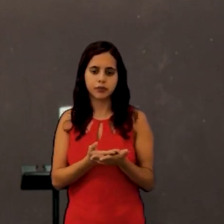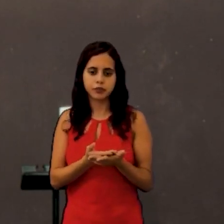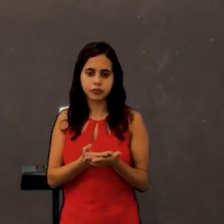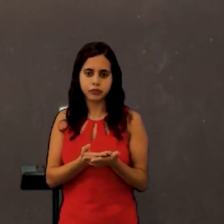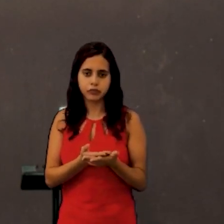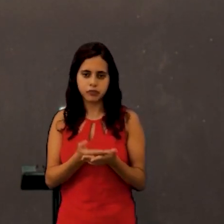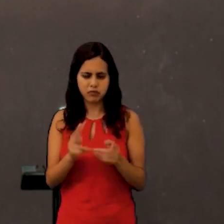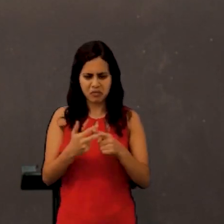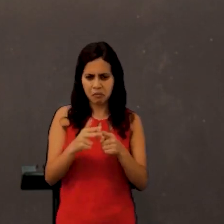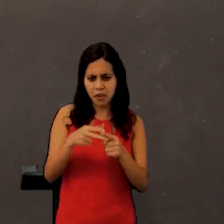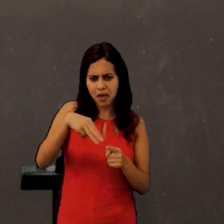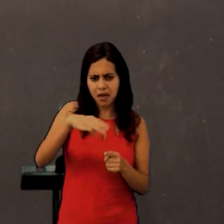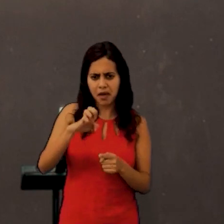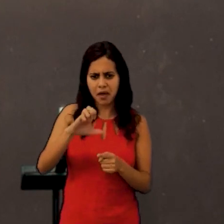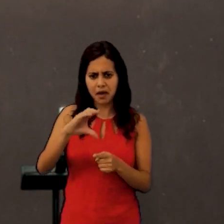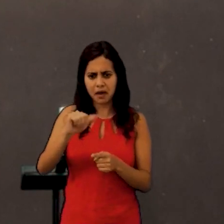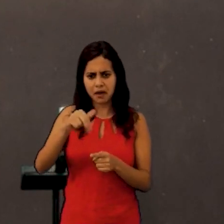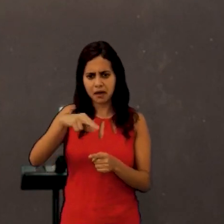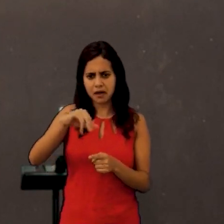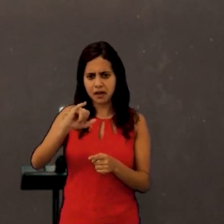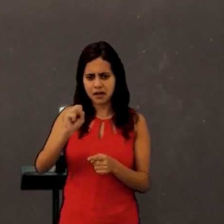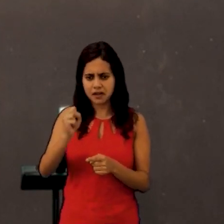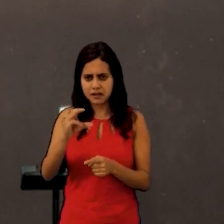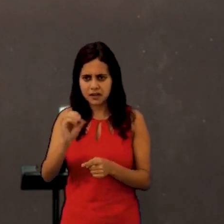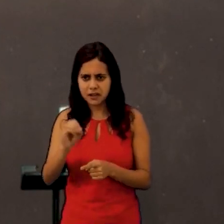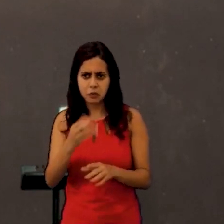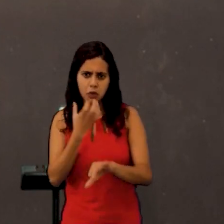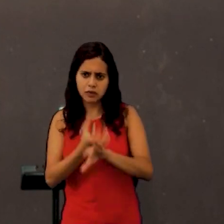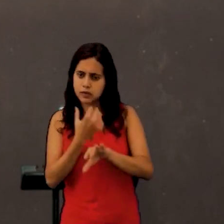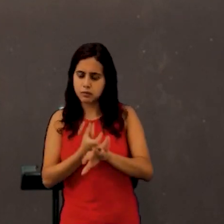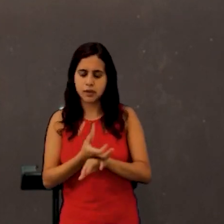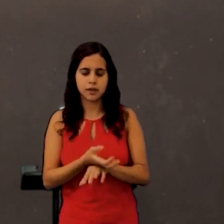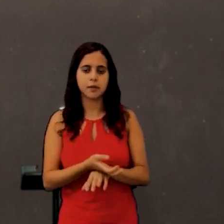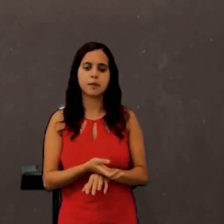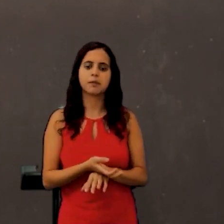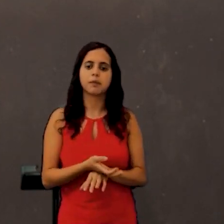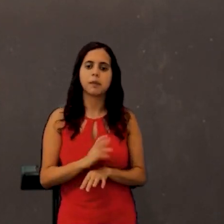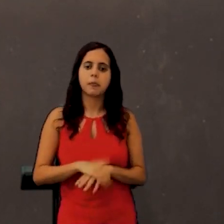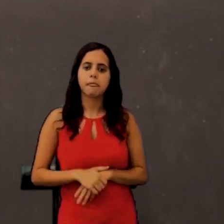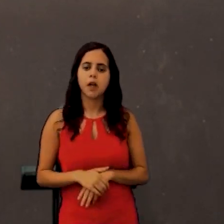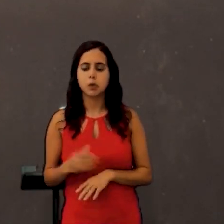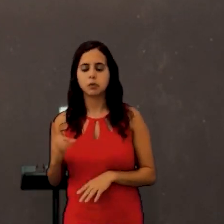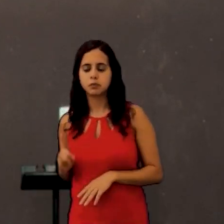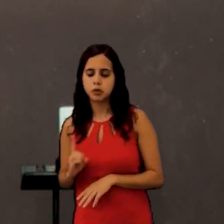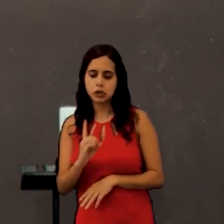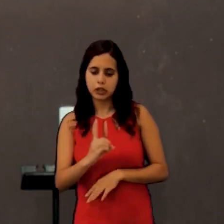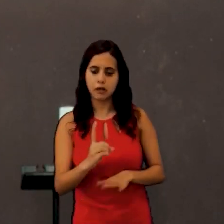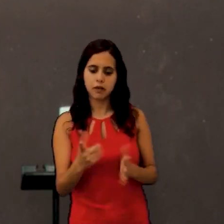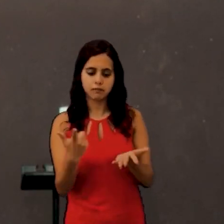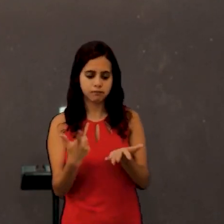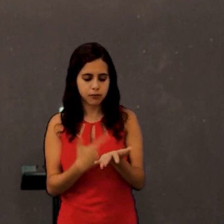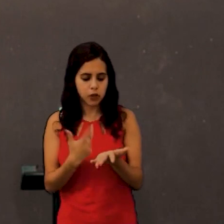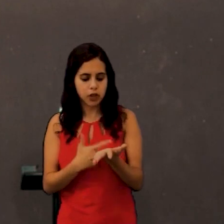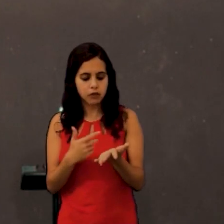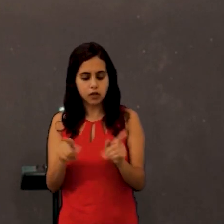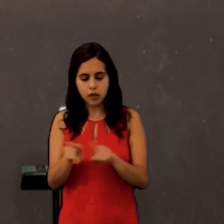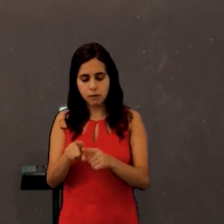mecanismos, disciplina lá, terror de muita gente. Aí eu chegava com meus livros e minha